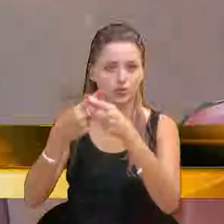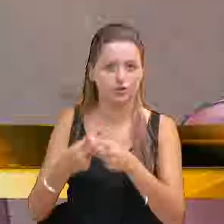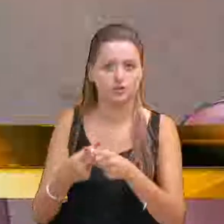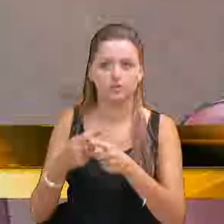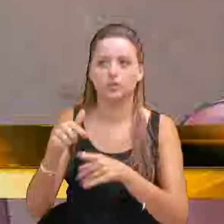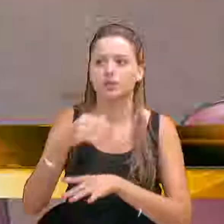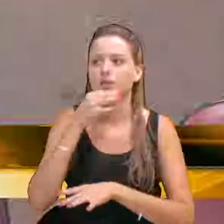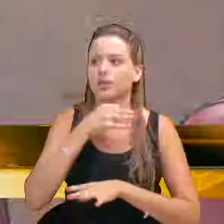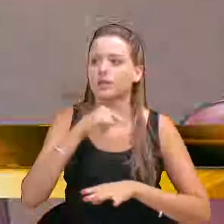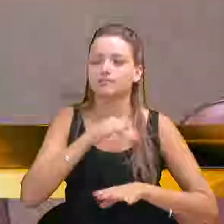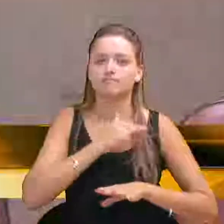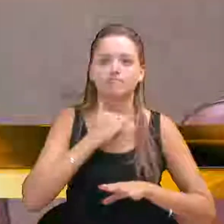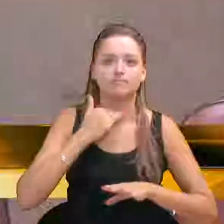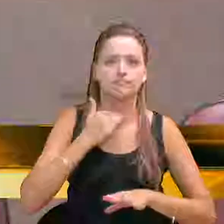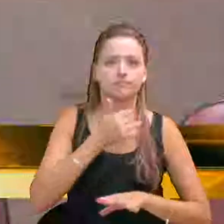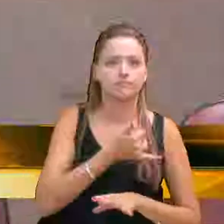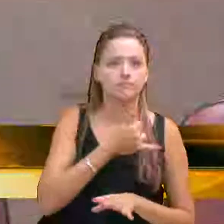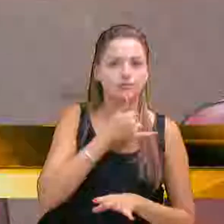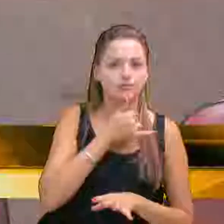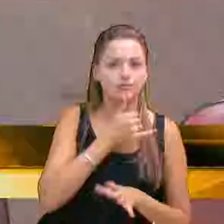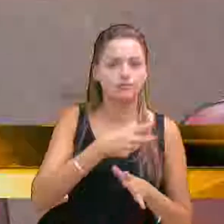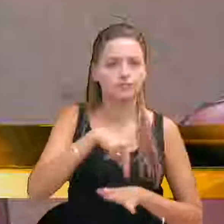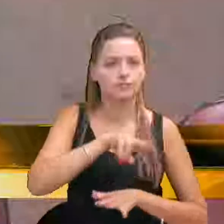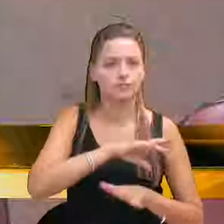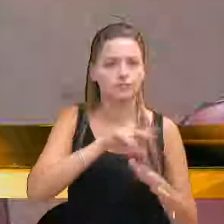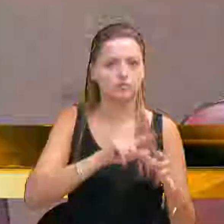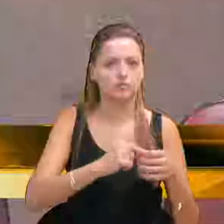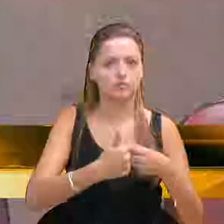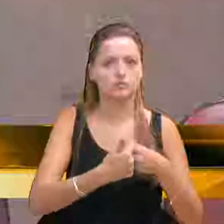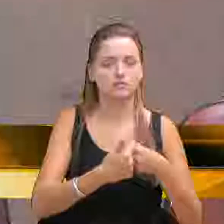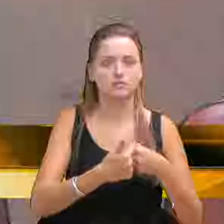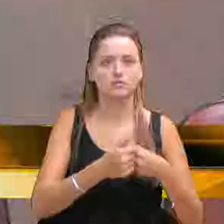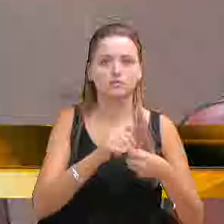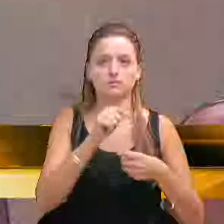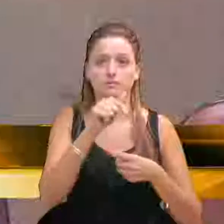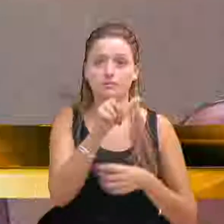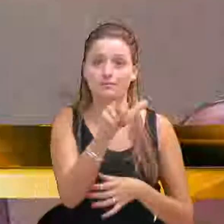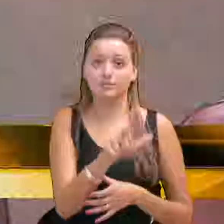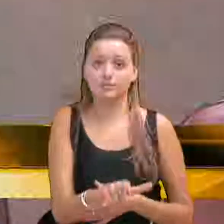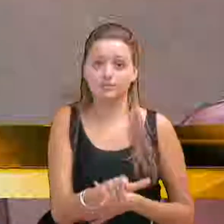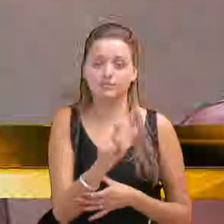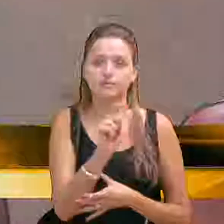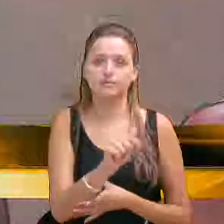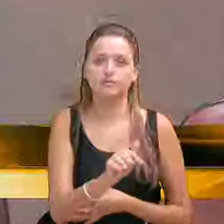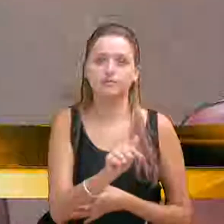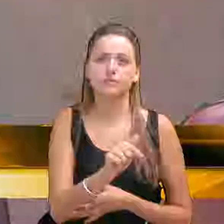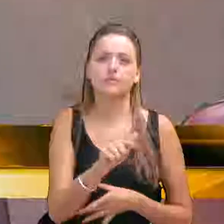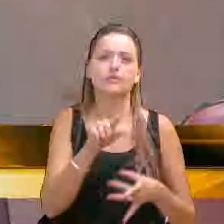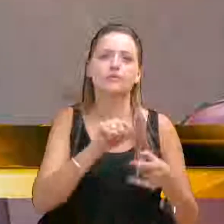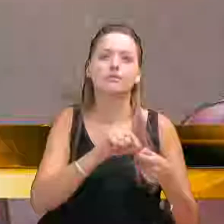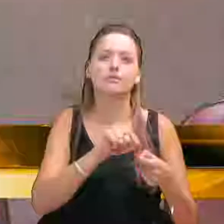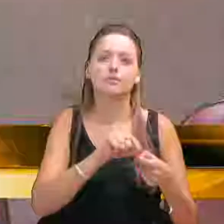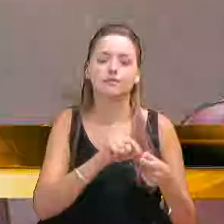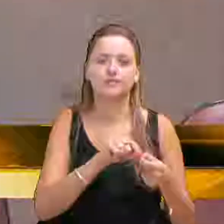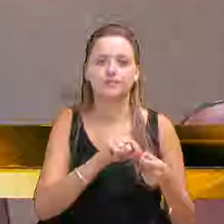e é uma perda muito grande para a nossa cidade, este que foi uma das pessoas que